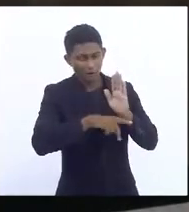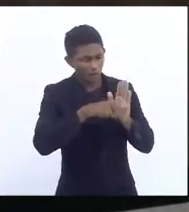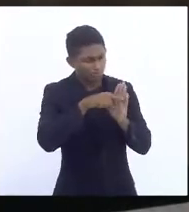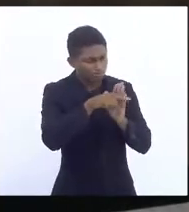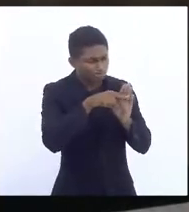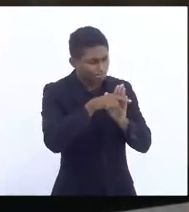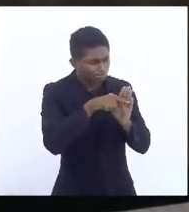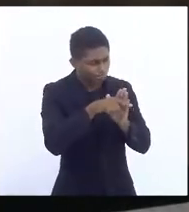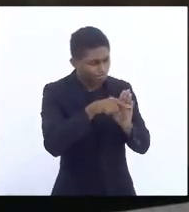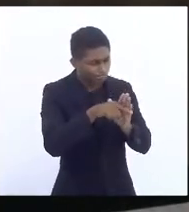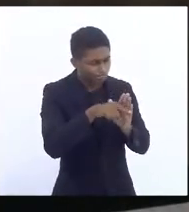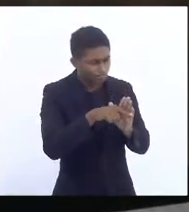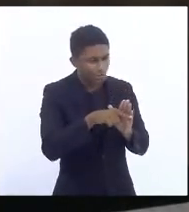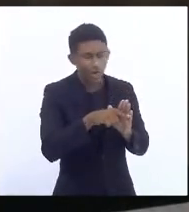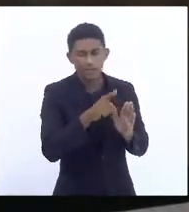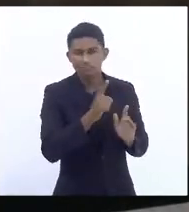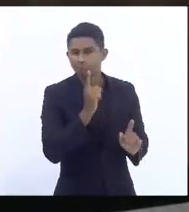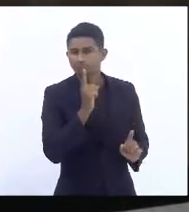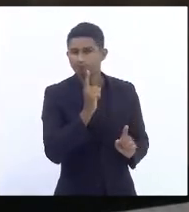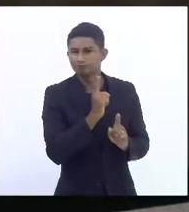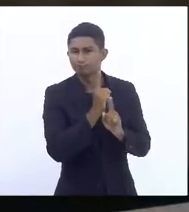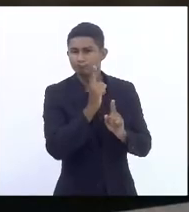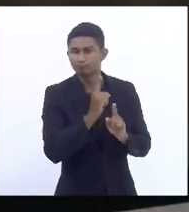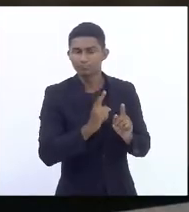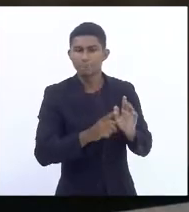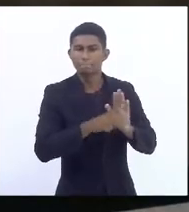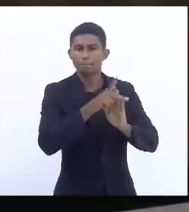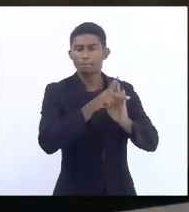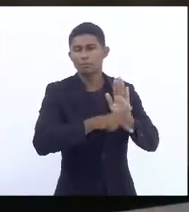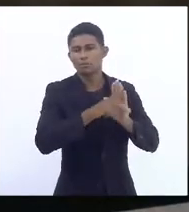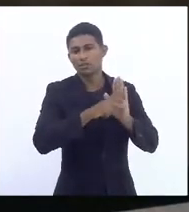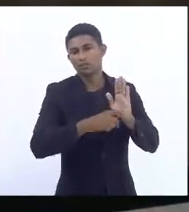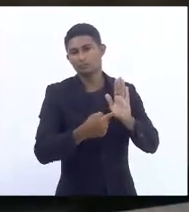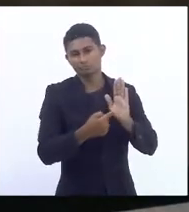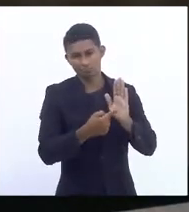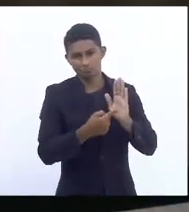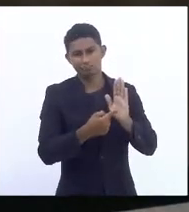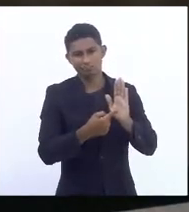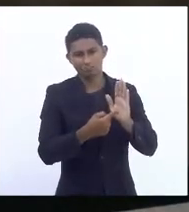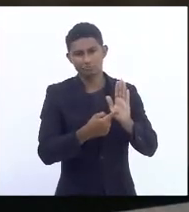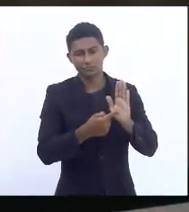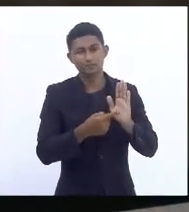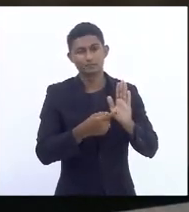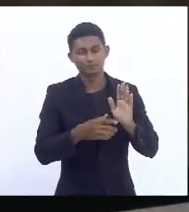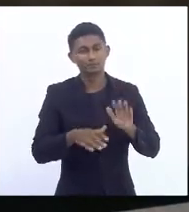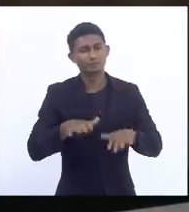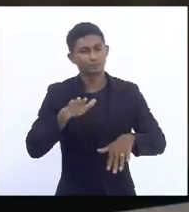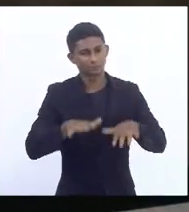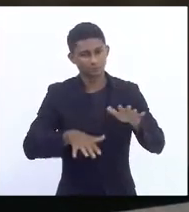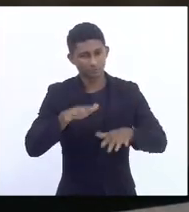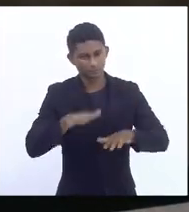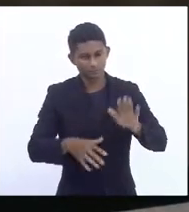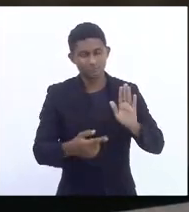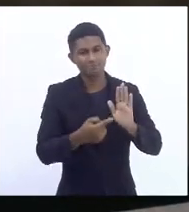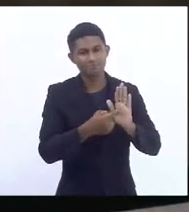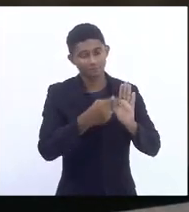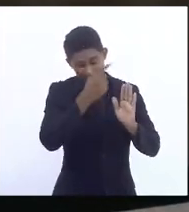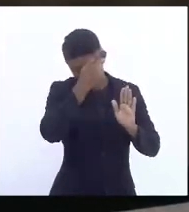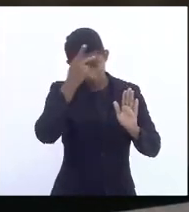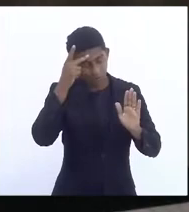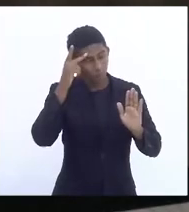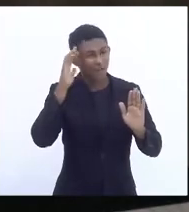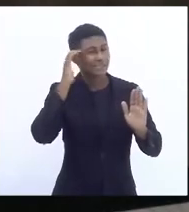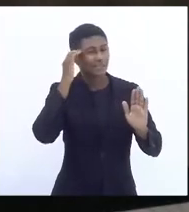que, na verdade, ele pode ser interpretado não como uma forma de financiar